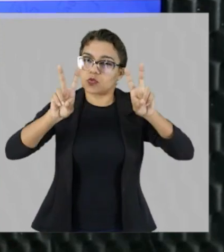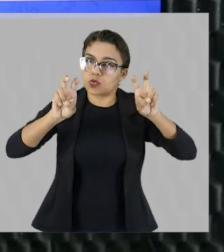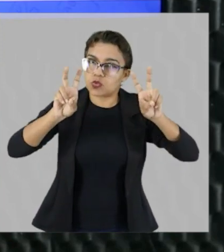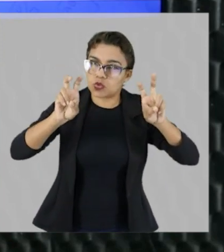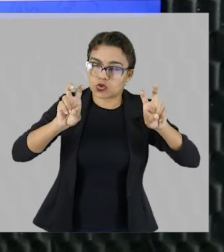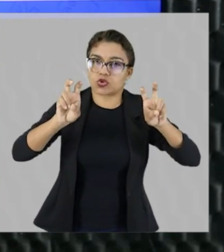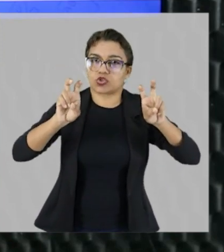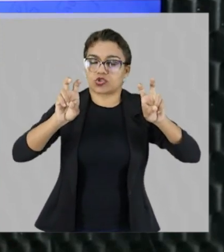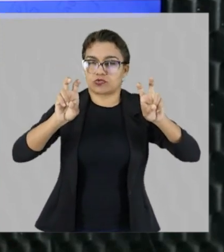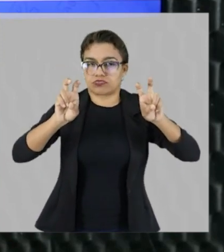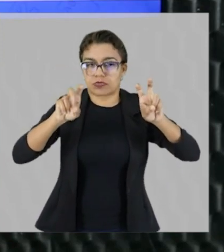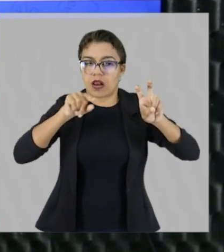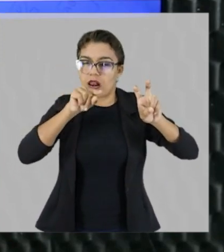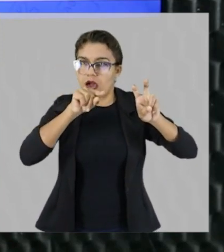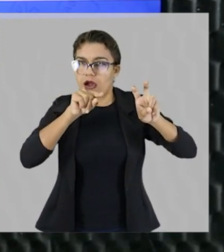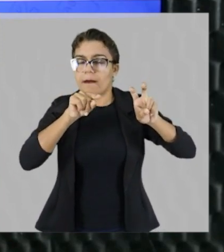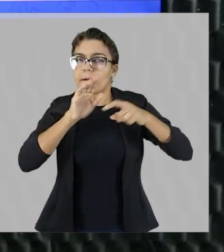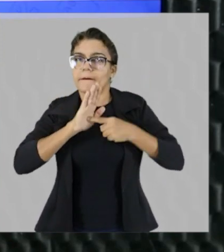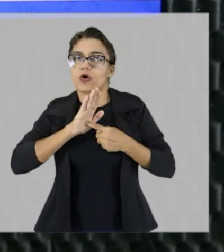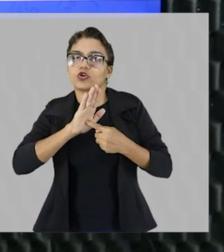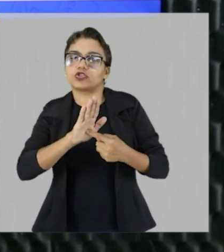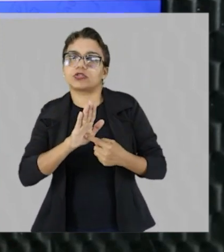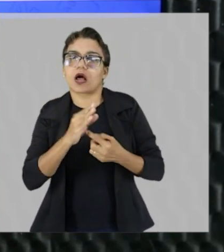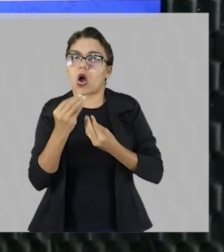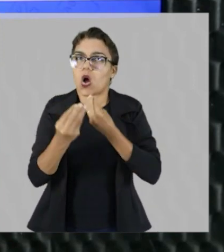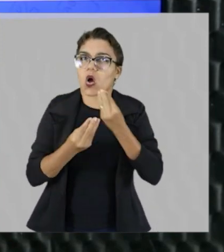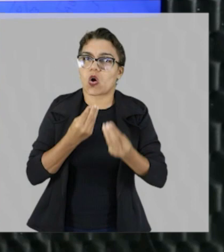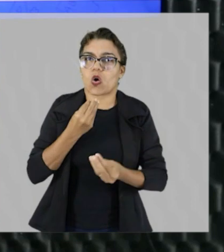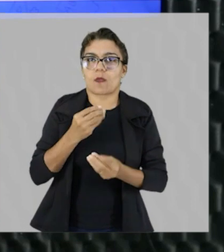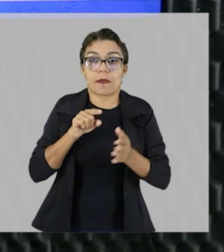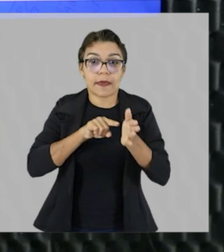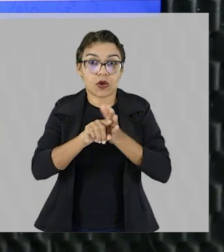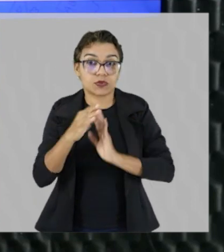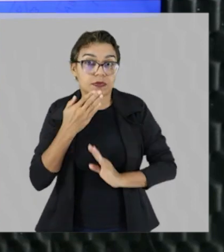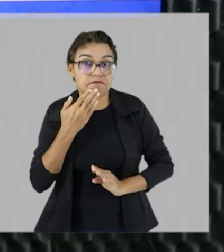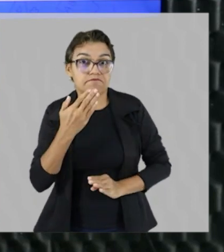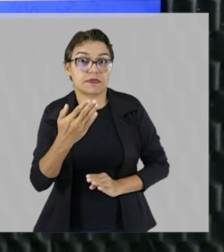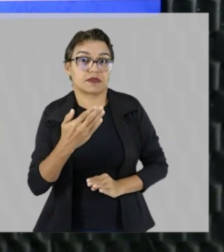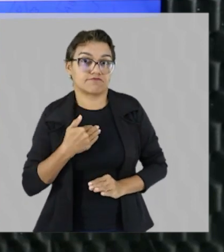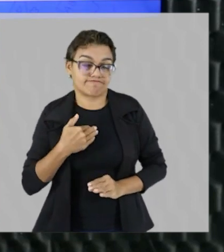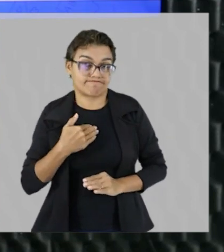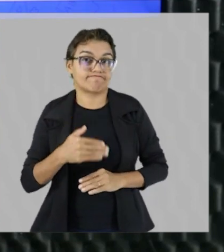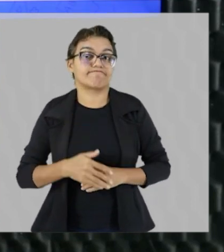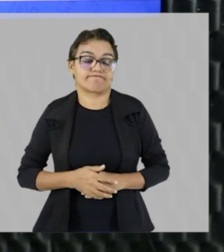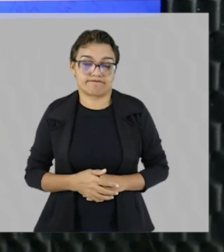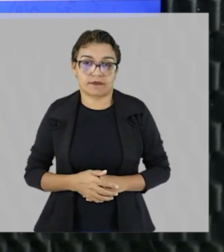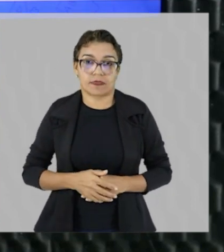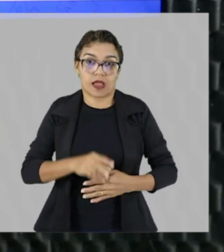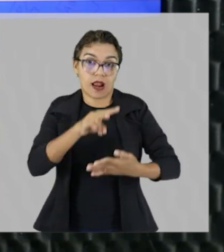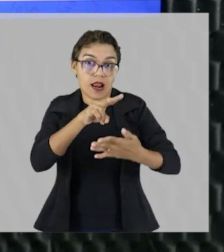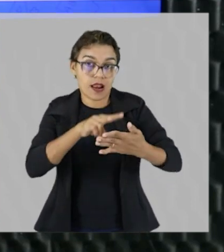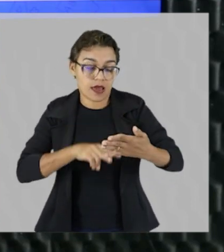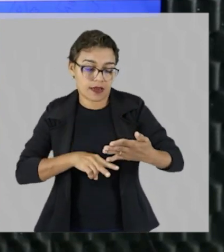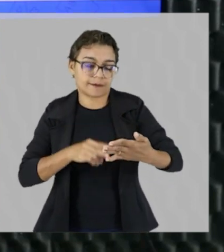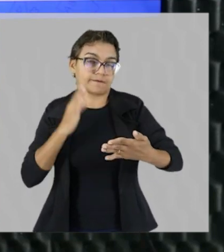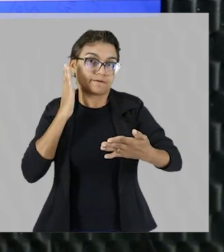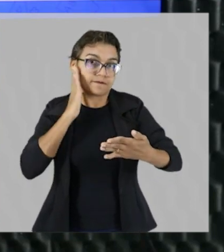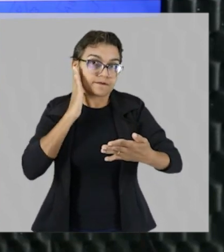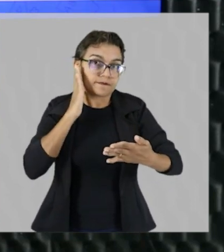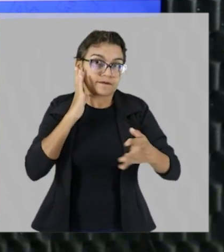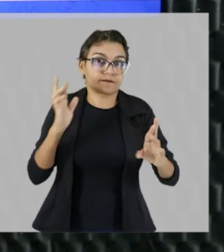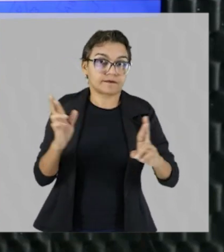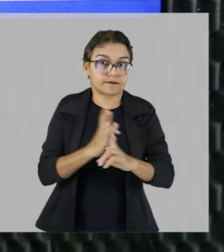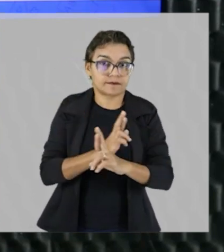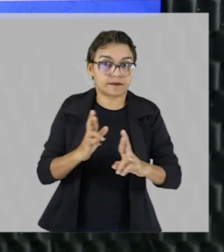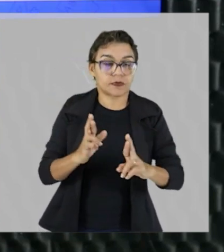comandos e achar o que se pede. Olha, quando eu falo de comandos, eu estou me referindo ao enunciado da questão. Ler e fazer deduções relacionadas